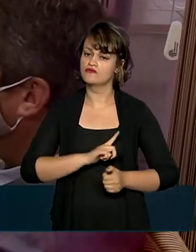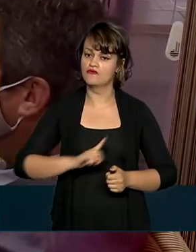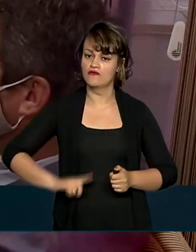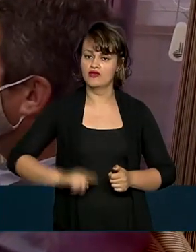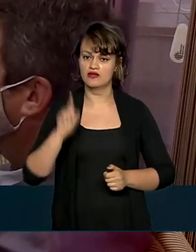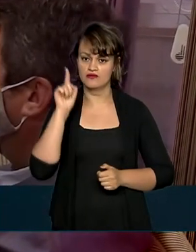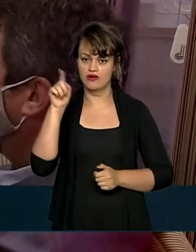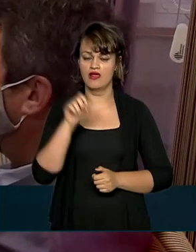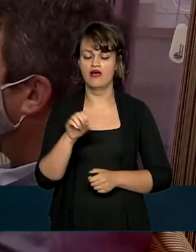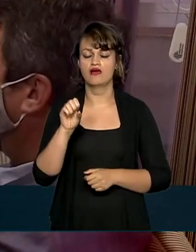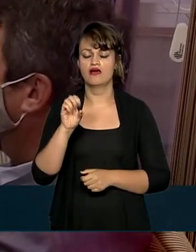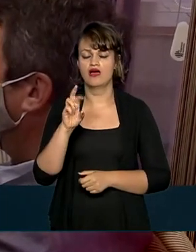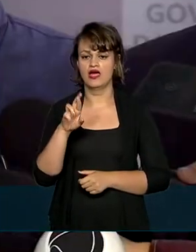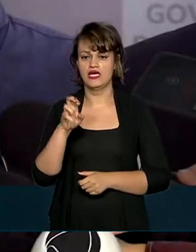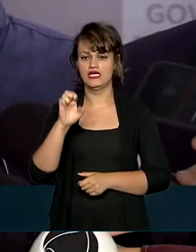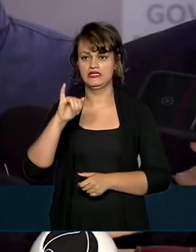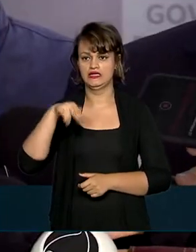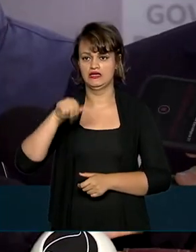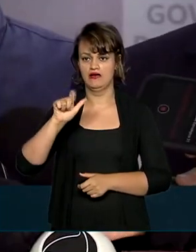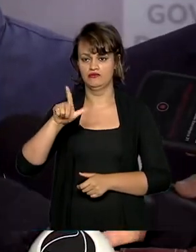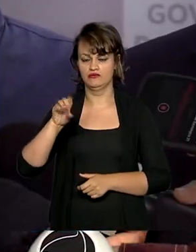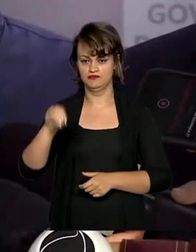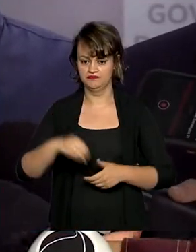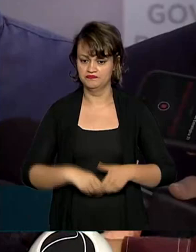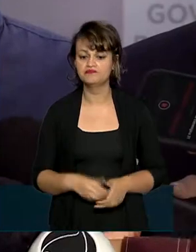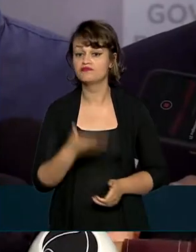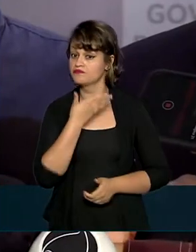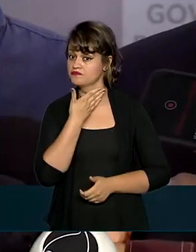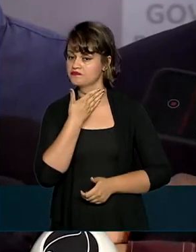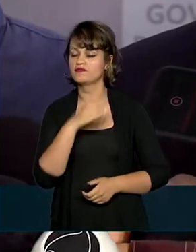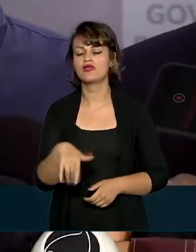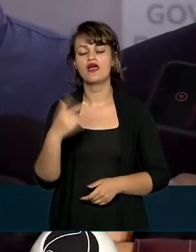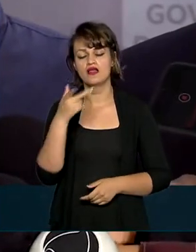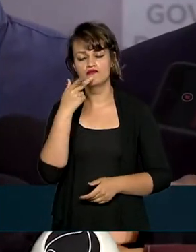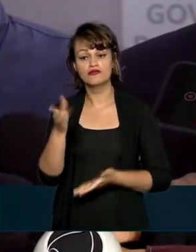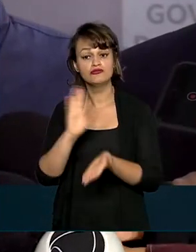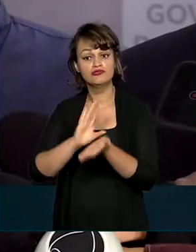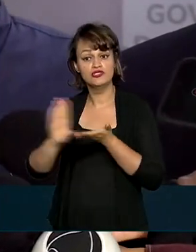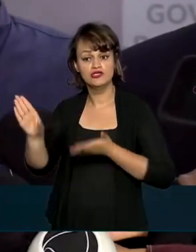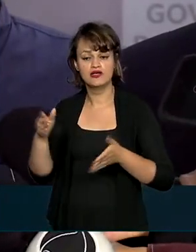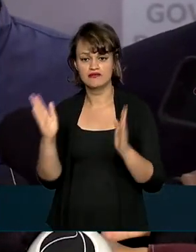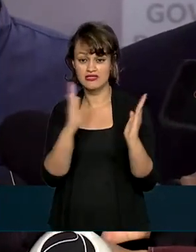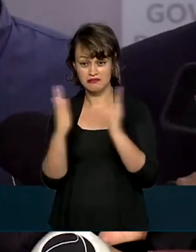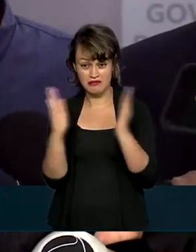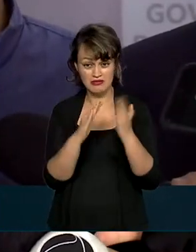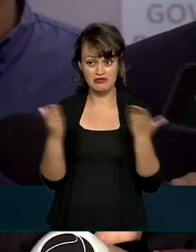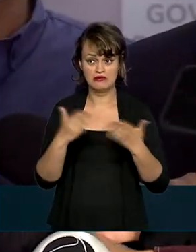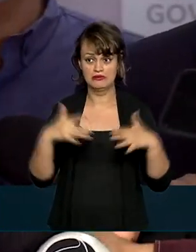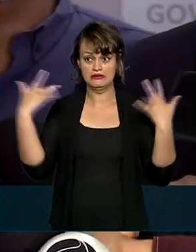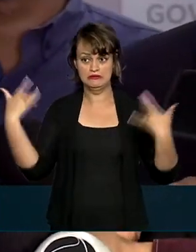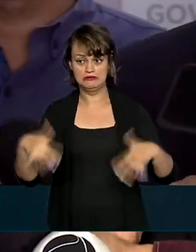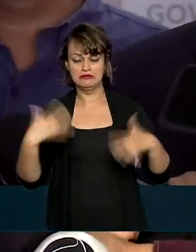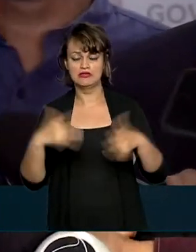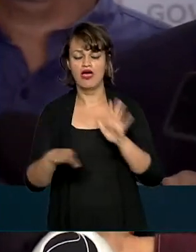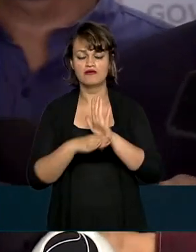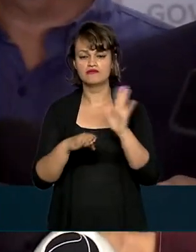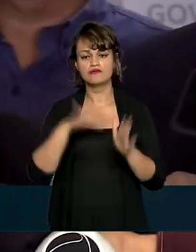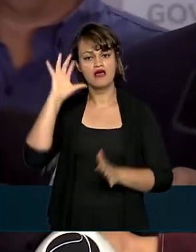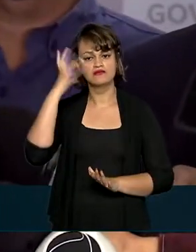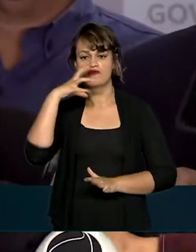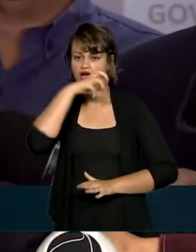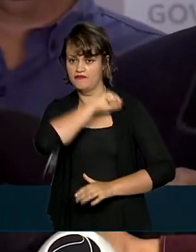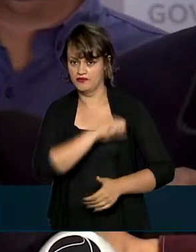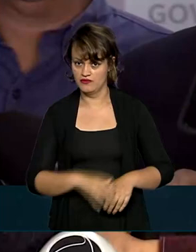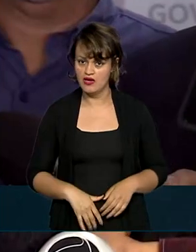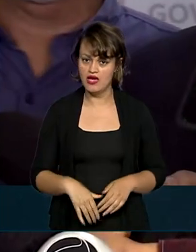Estado, Reinaldo Azambuja. O recurso, nesse momento de calamidade, permite agilidade nesse processo. Ao invés de